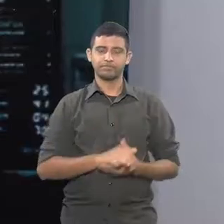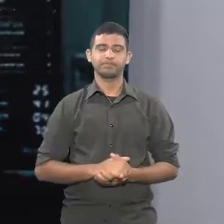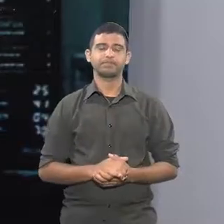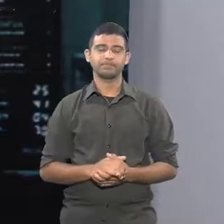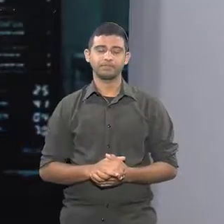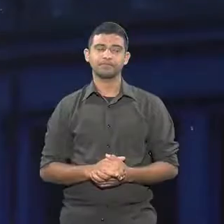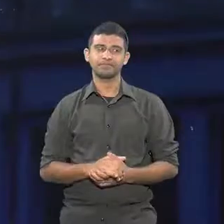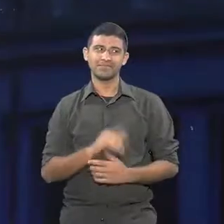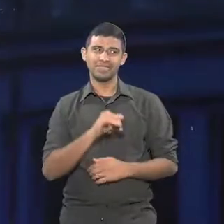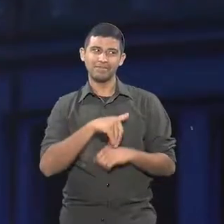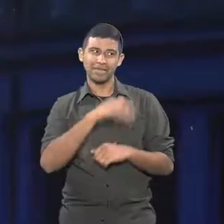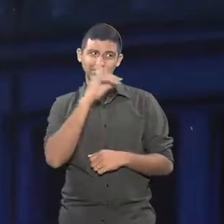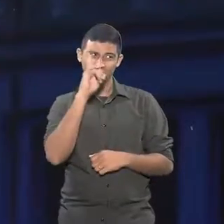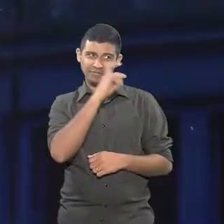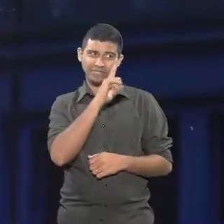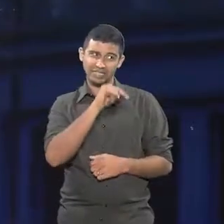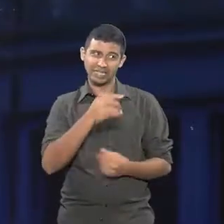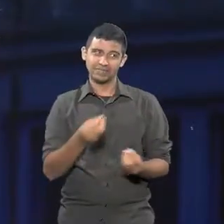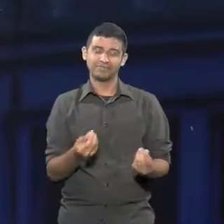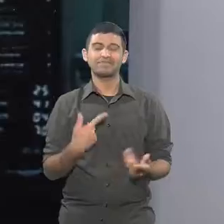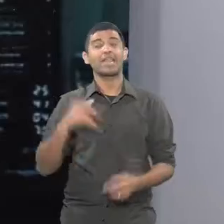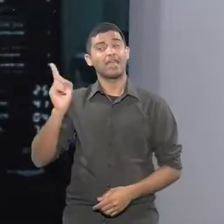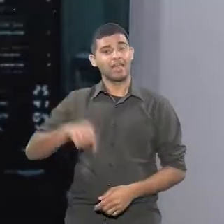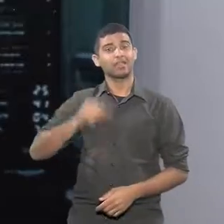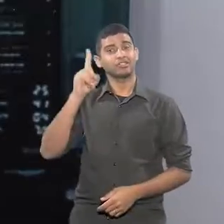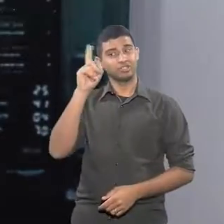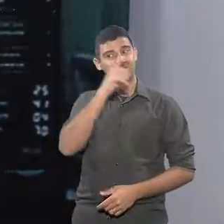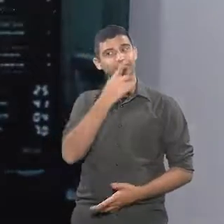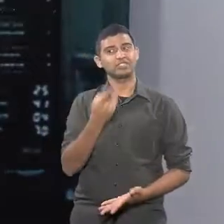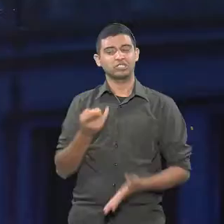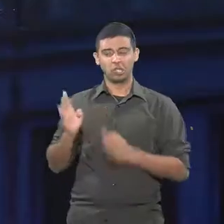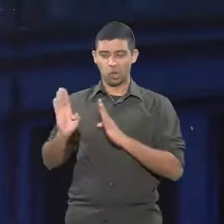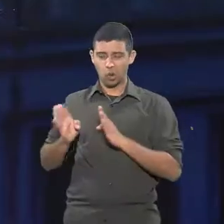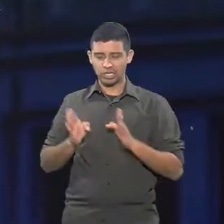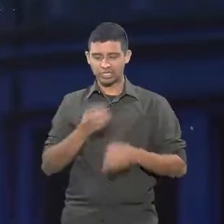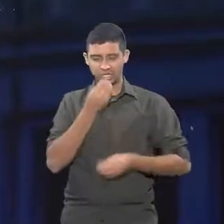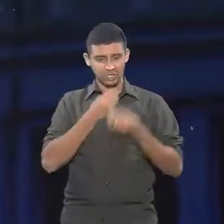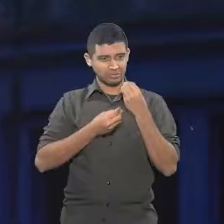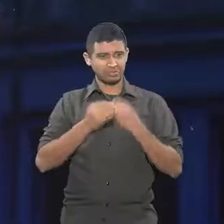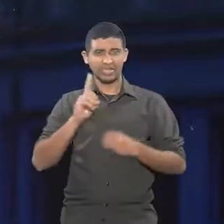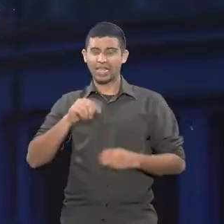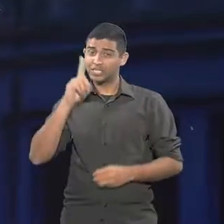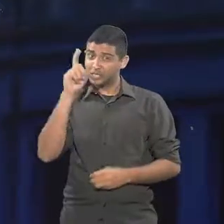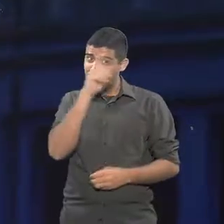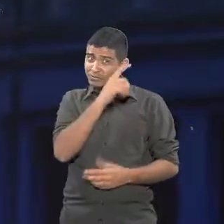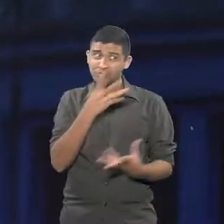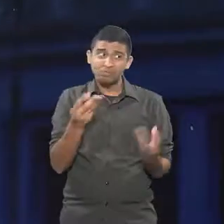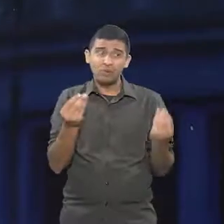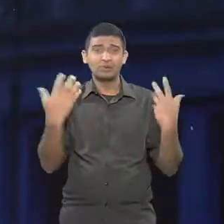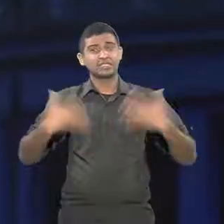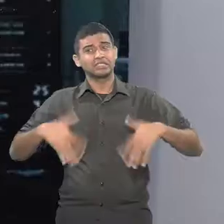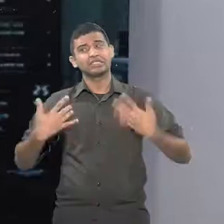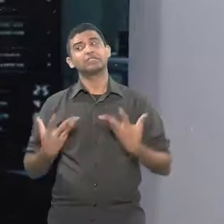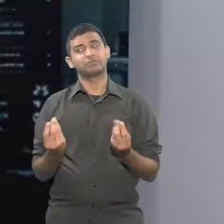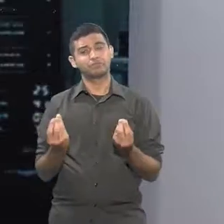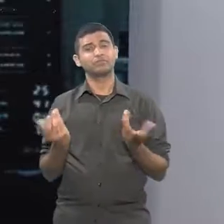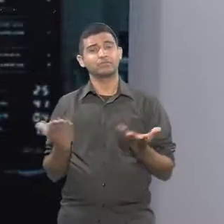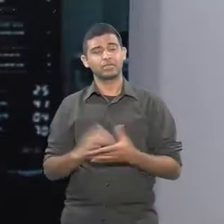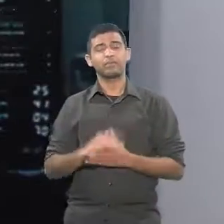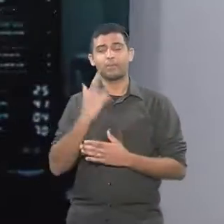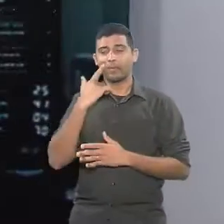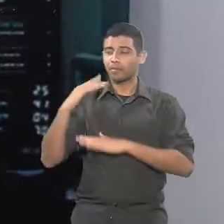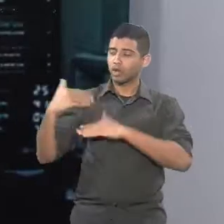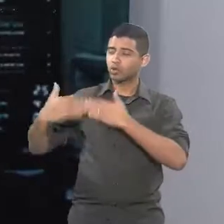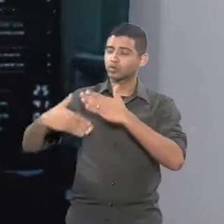ela poder... Que é o mais difícil, né? Vamos falar a verdade. É difícil. Se organizar na alimentação é difícil pra caramba. Muito. Mas ao longo do